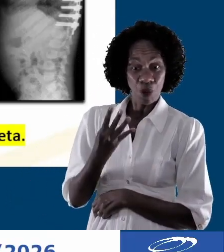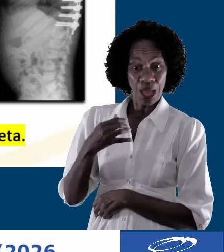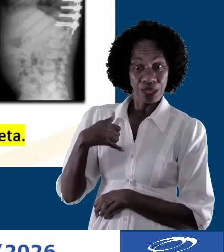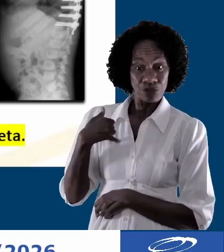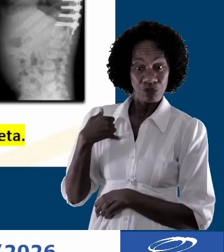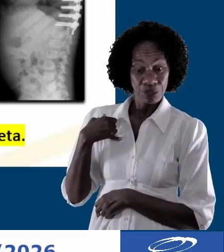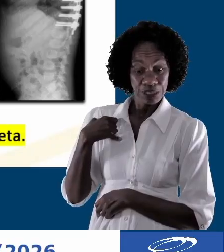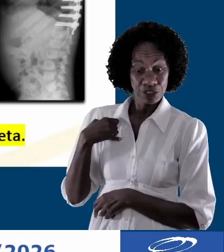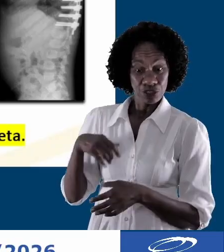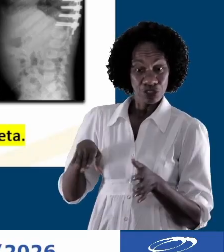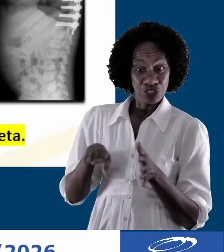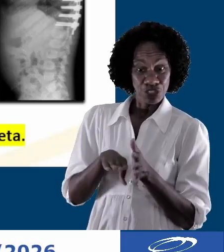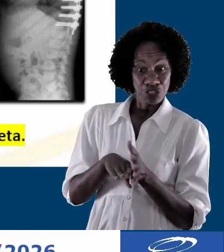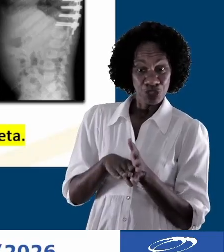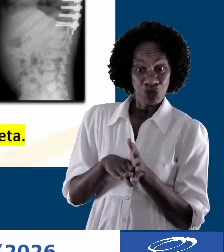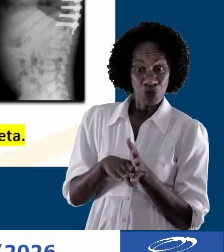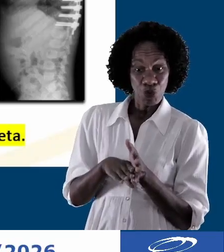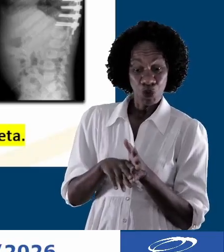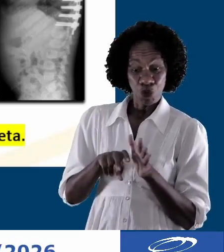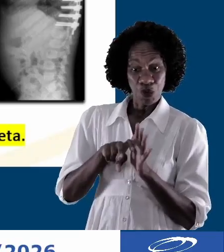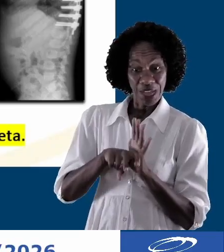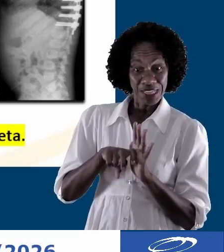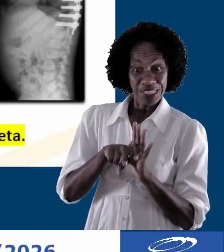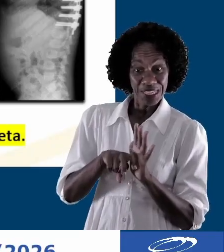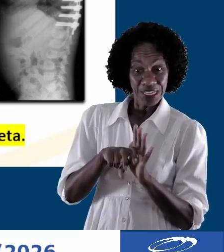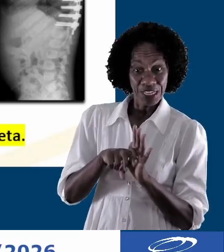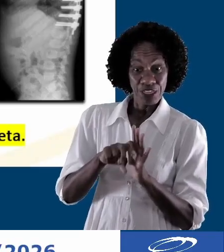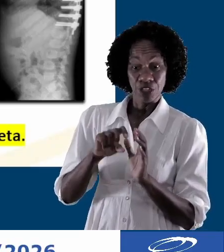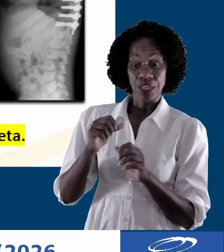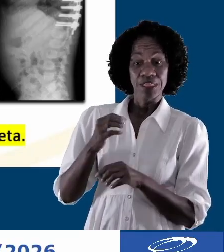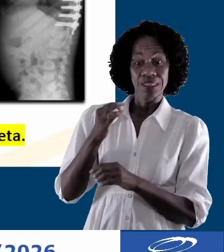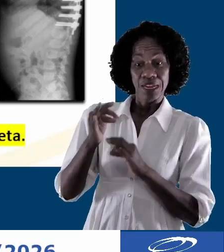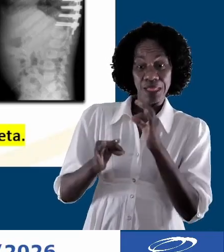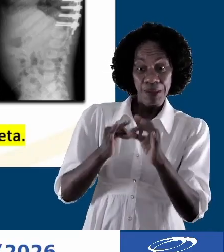ano de operado, ele recuperou, fez o tratamento medicamentoso, operou,